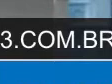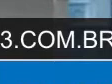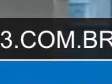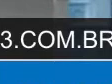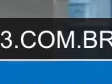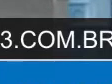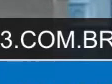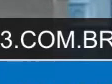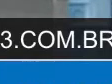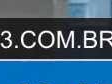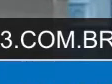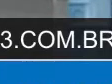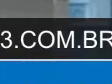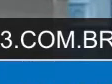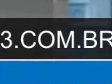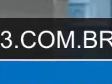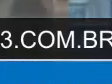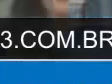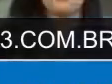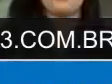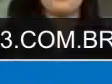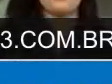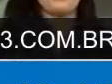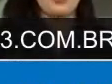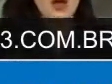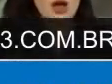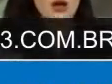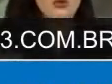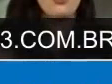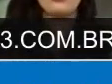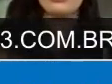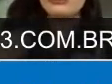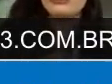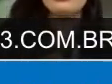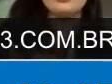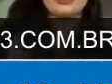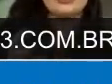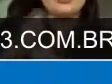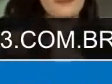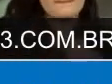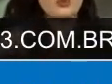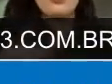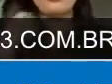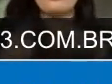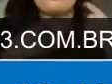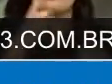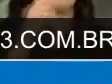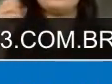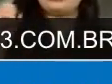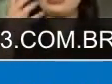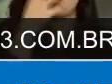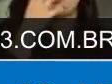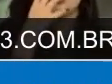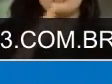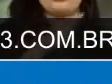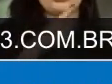recolhimento dessa ração. Vamos ver. Até agora, o produto já teria provocado a morte de mais de 100 cães, segundo o grupo de